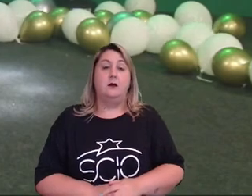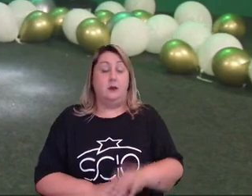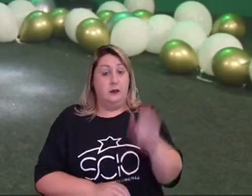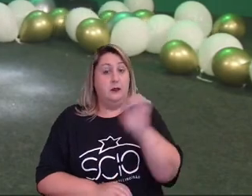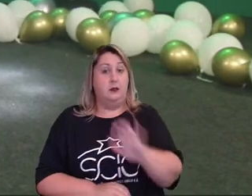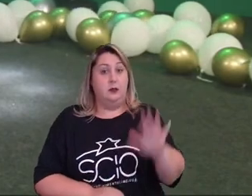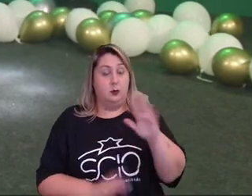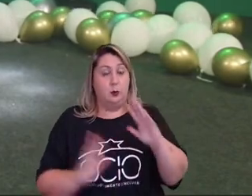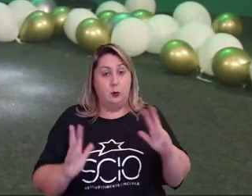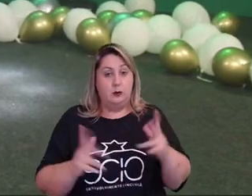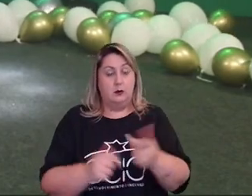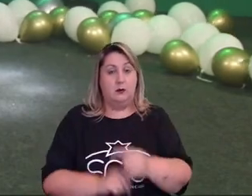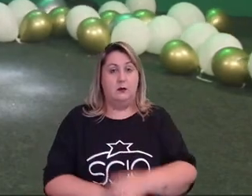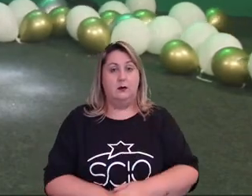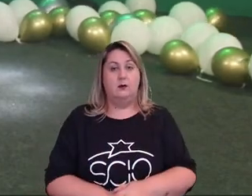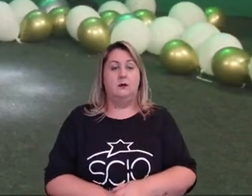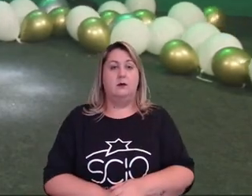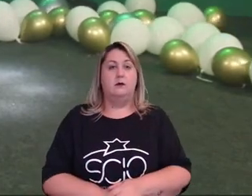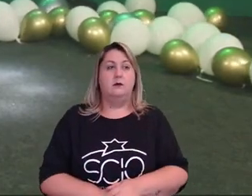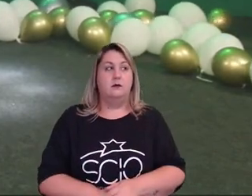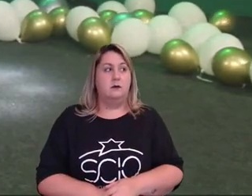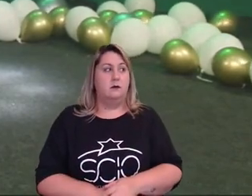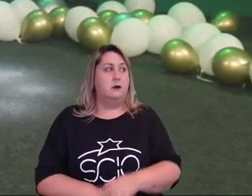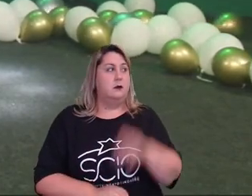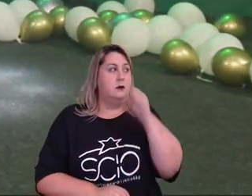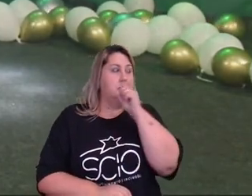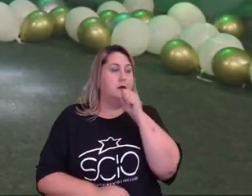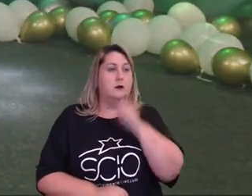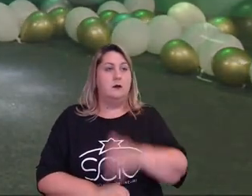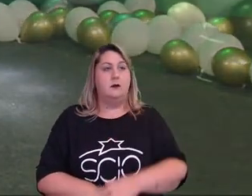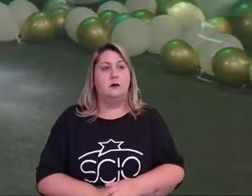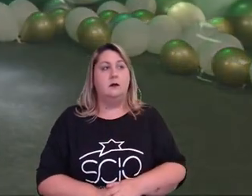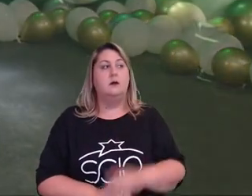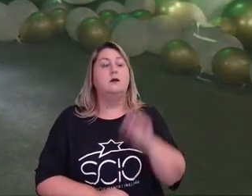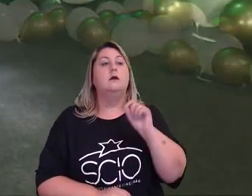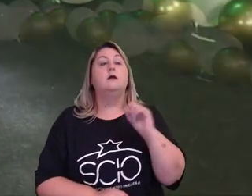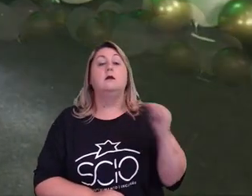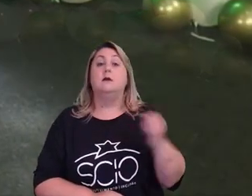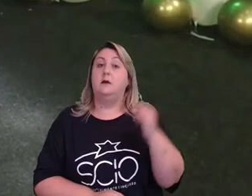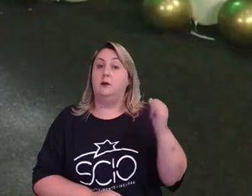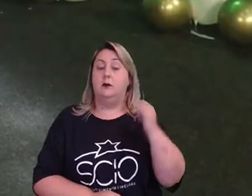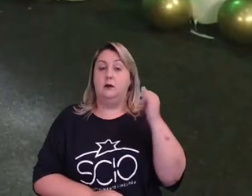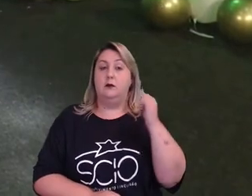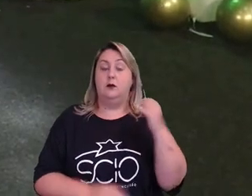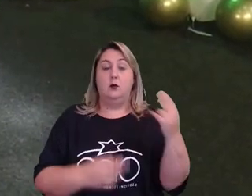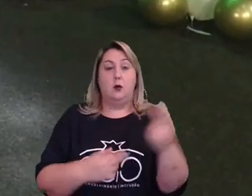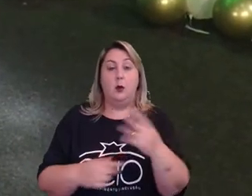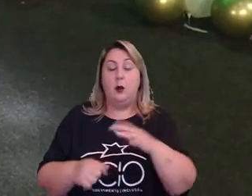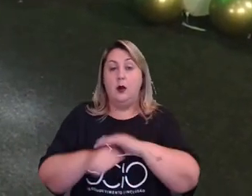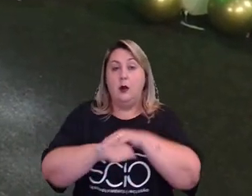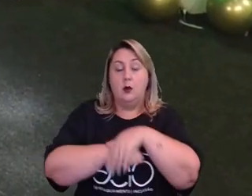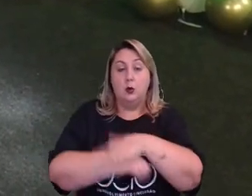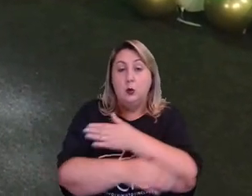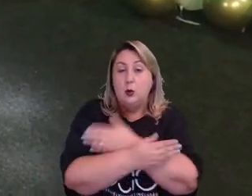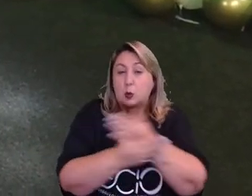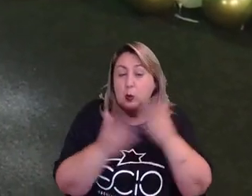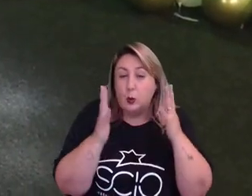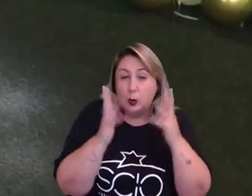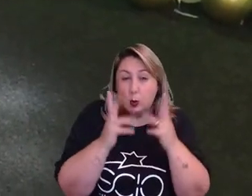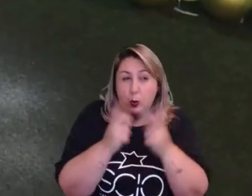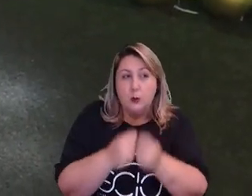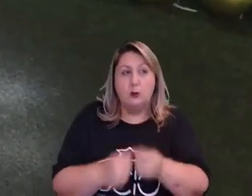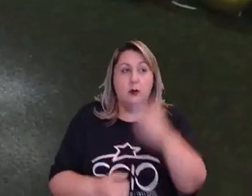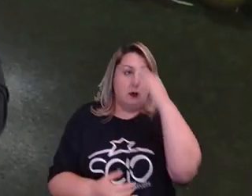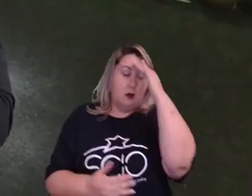a região toda. É, né, isso aí, cantor. Deixa eu dar um recado para vocês, de extrema importância, assim como essa noite toda aqui conosco.